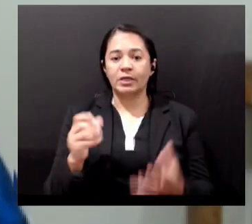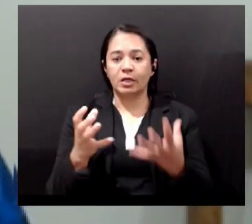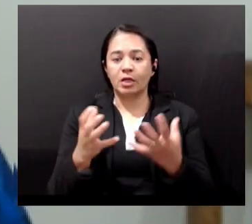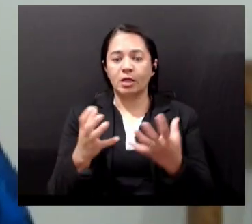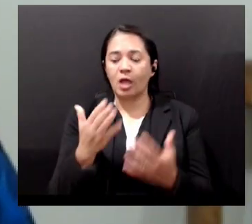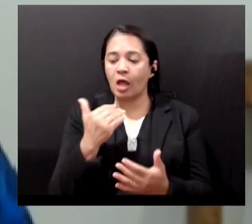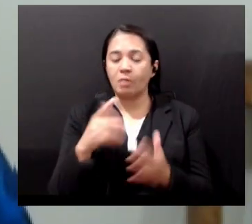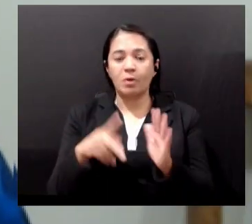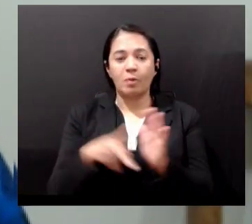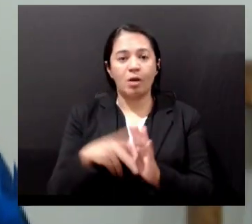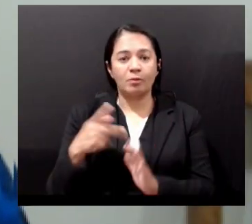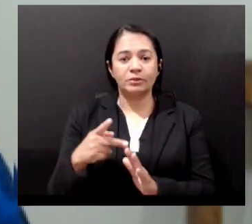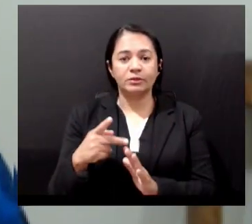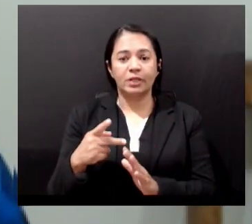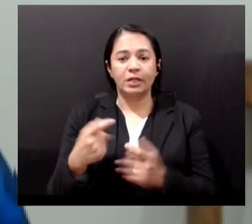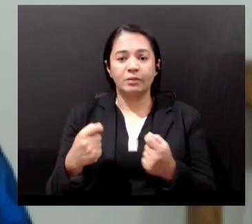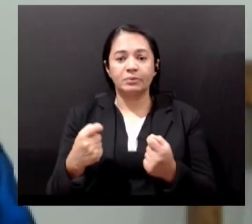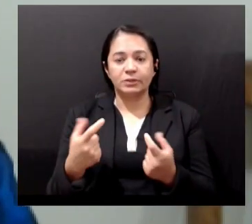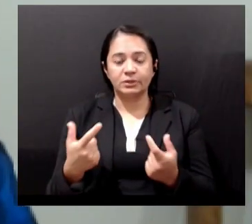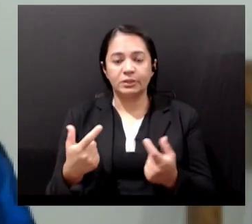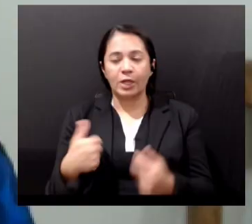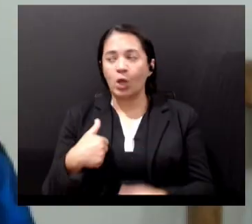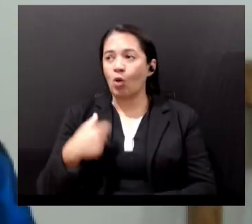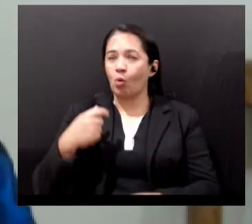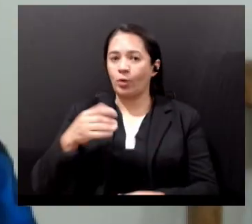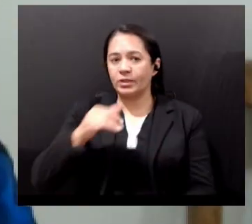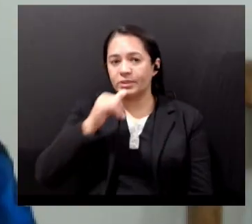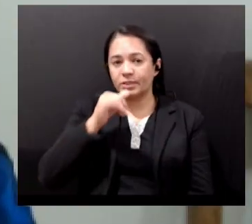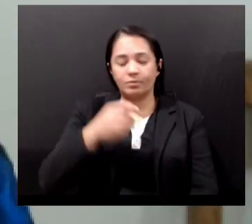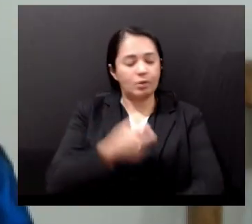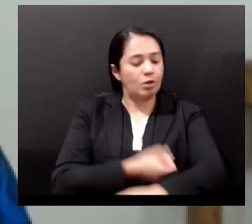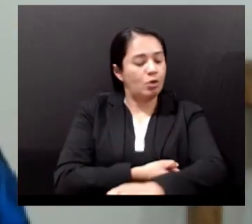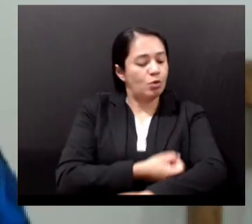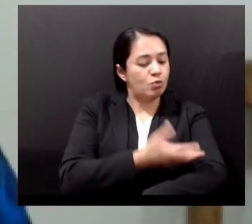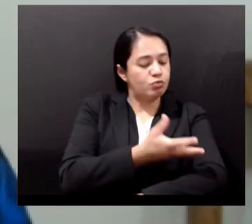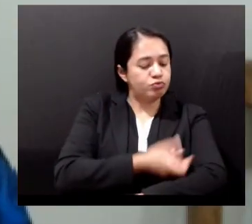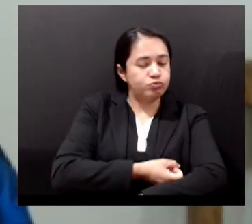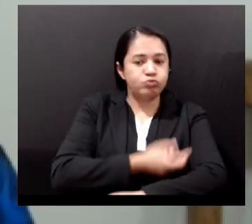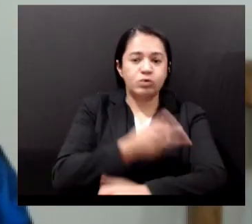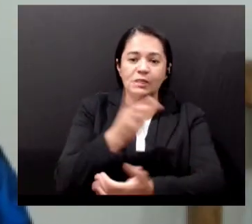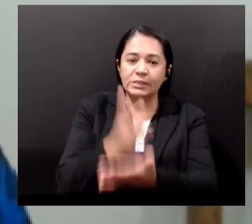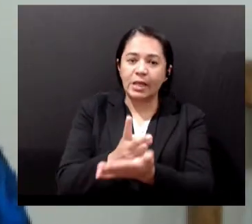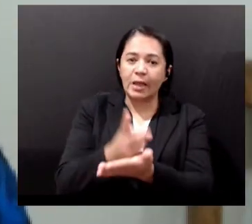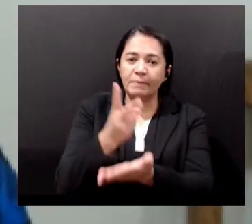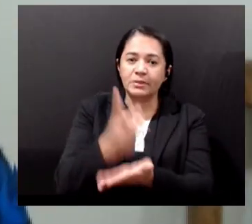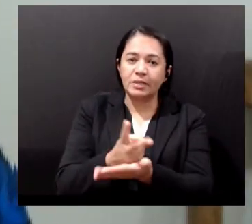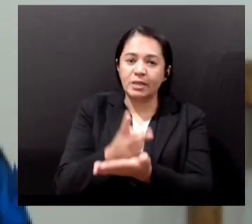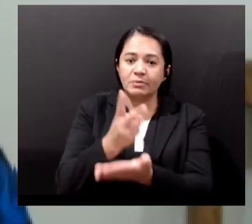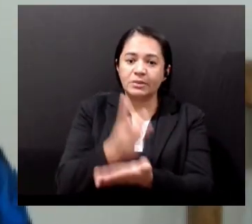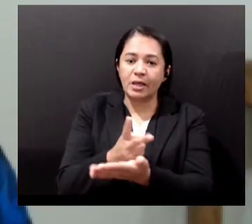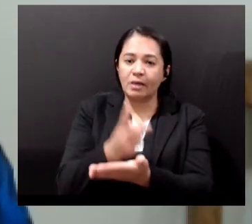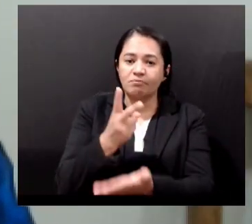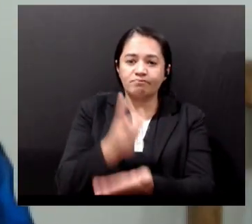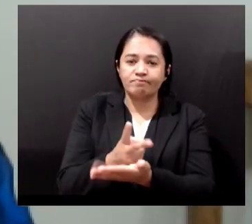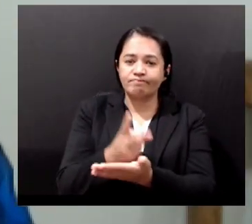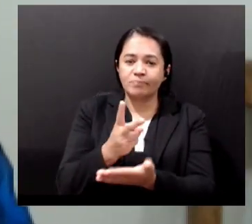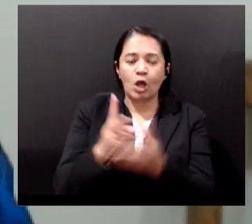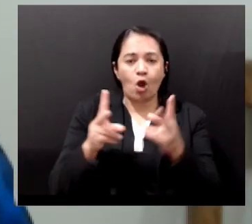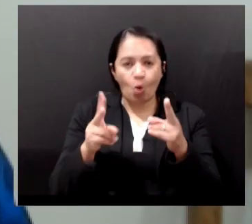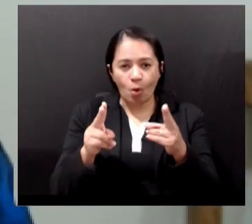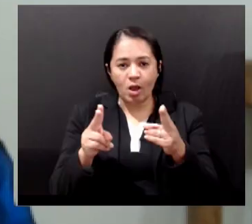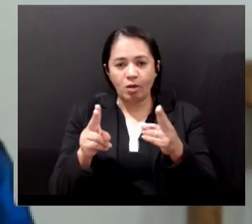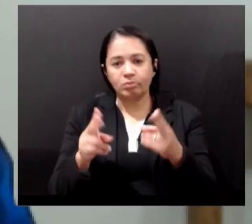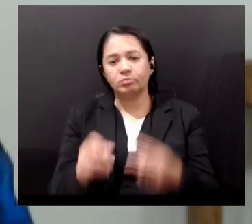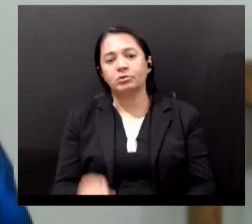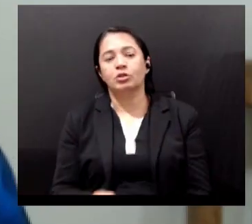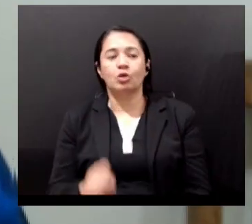elas. Então, quando eu planto a mesma cultura sucessivamente, no